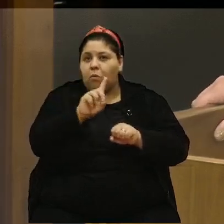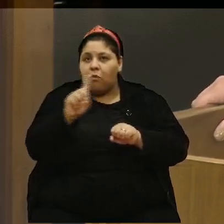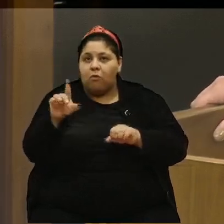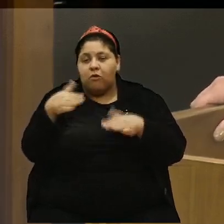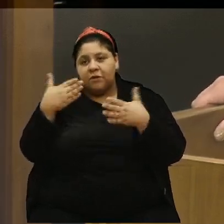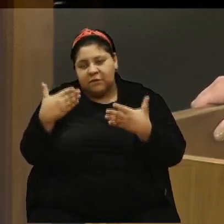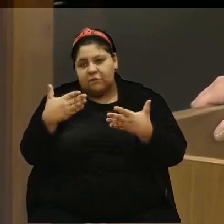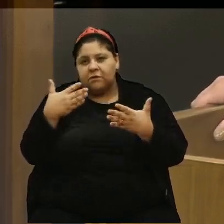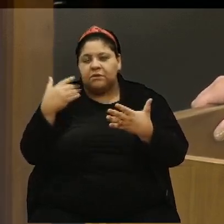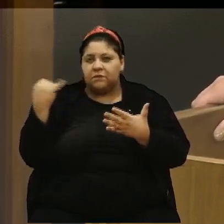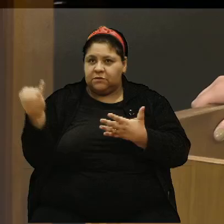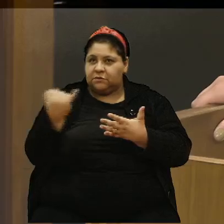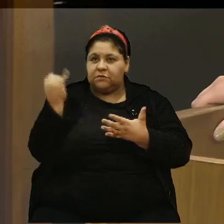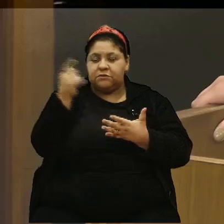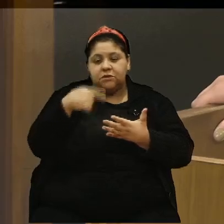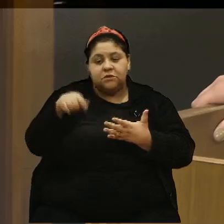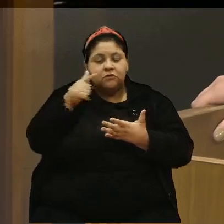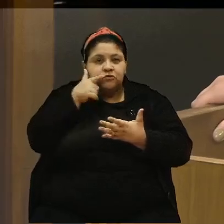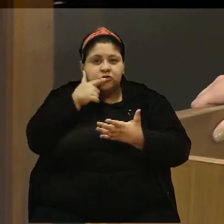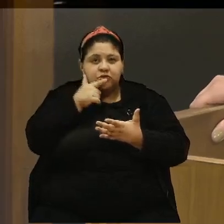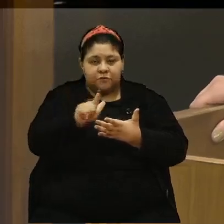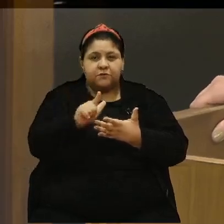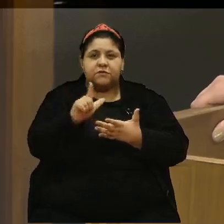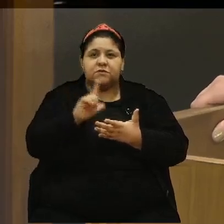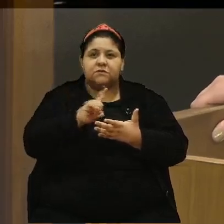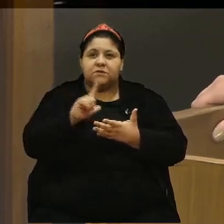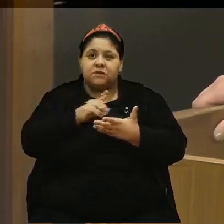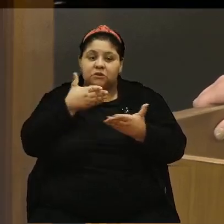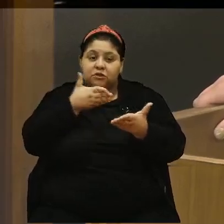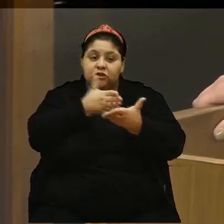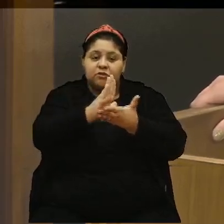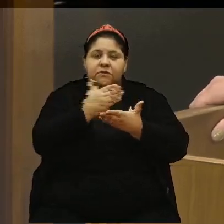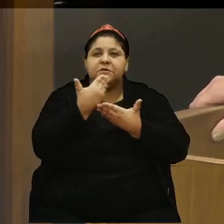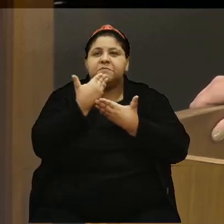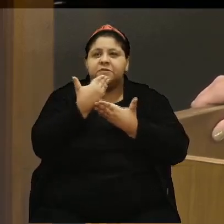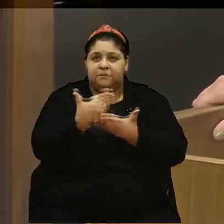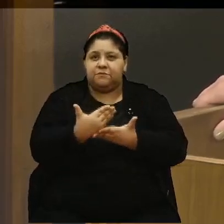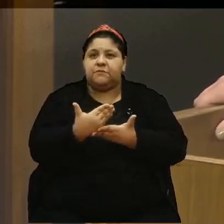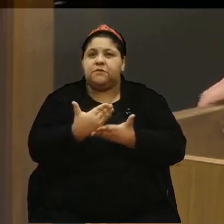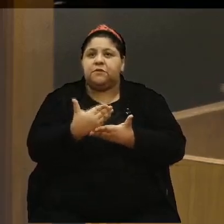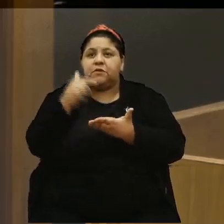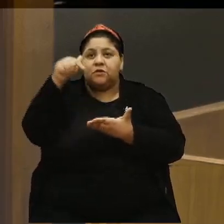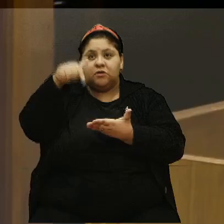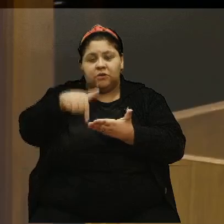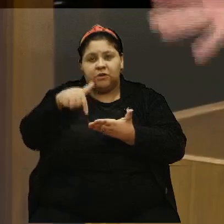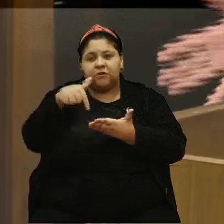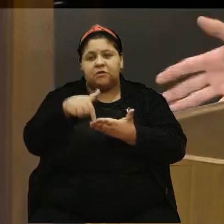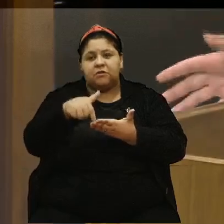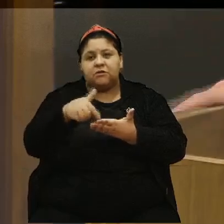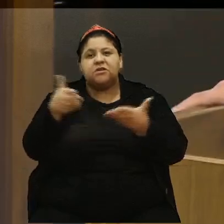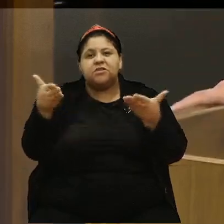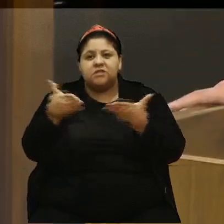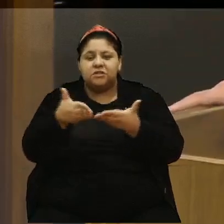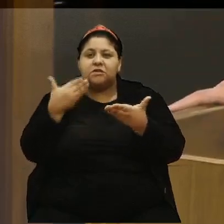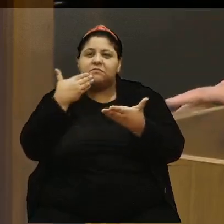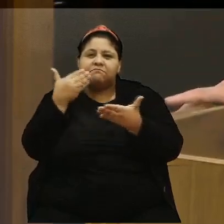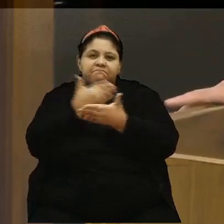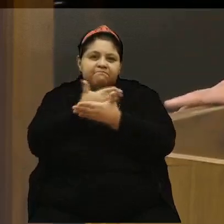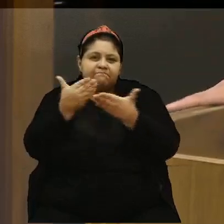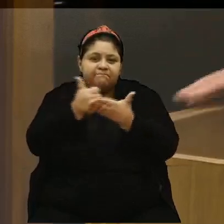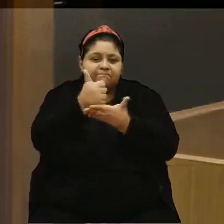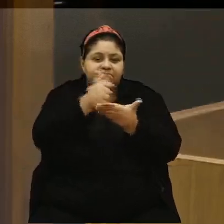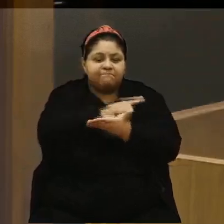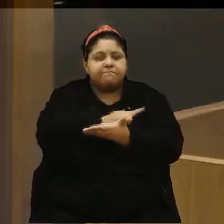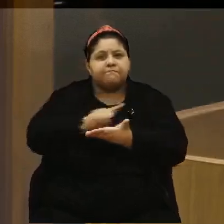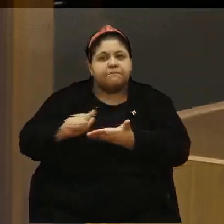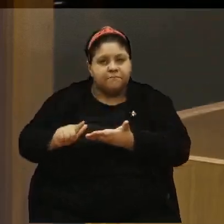Então, é fundamental que a gente consiga ter a aprovação desse pedido. E aqui eu deixo já dito para a base do